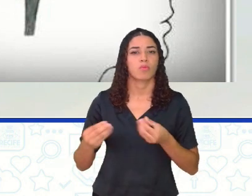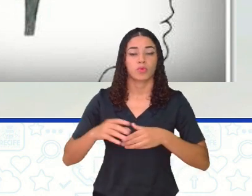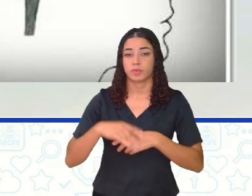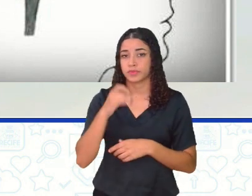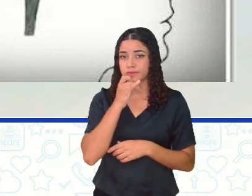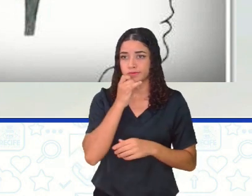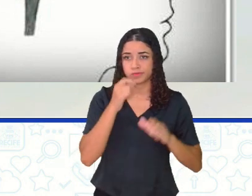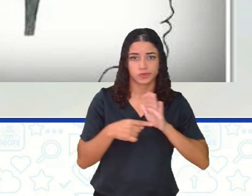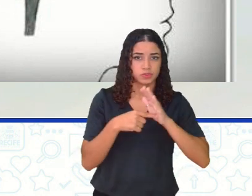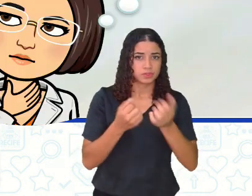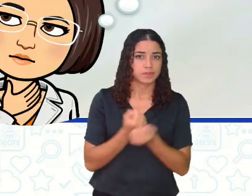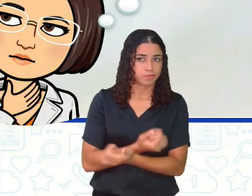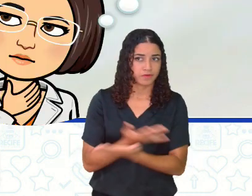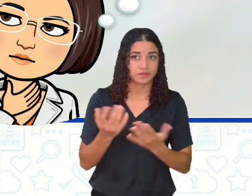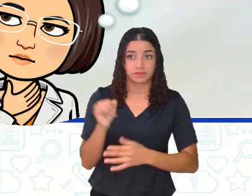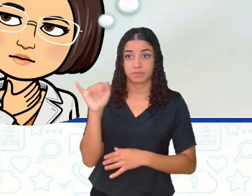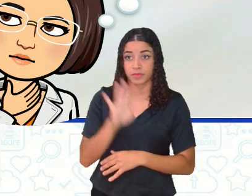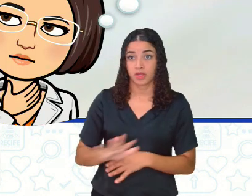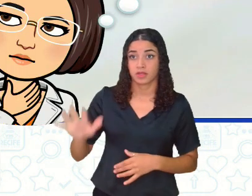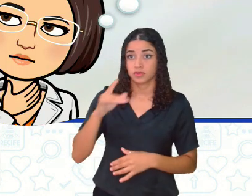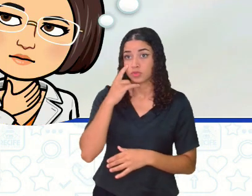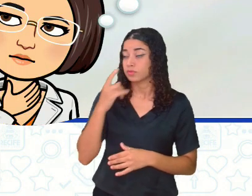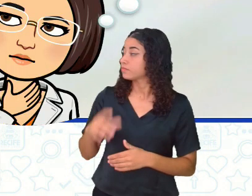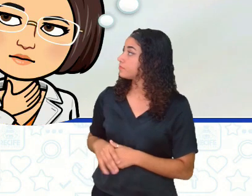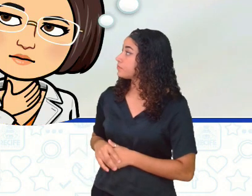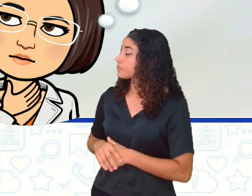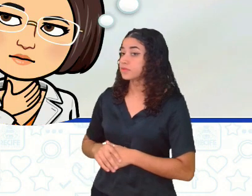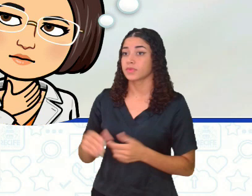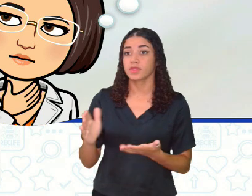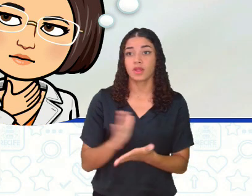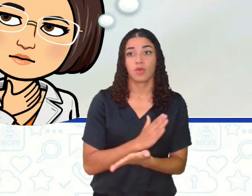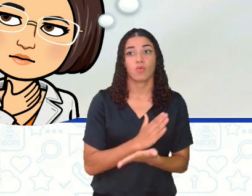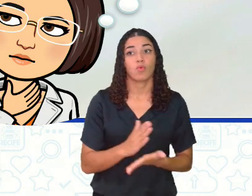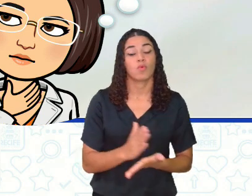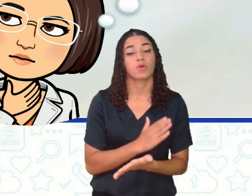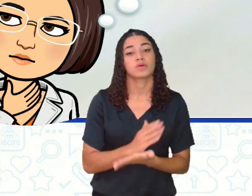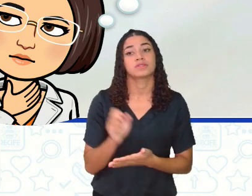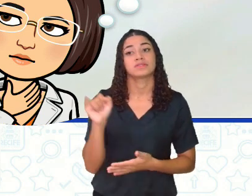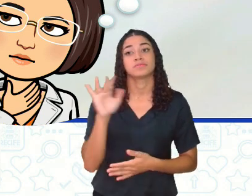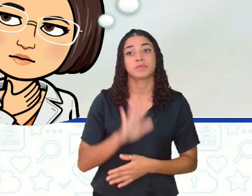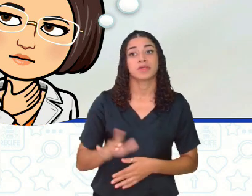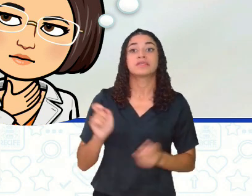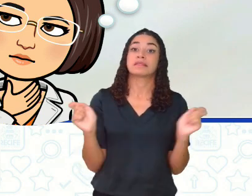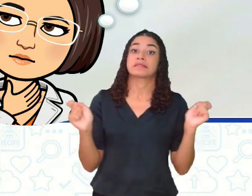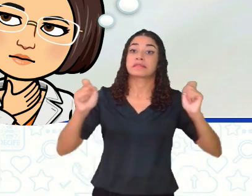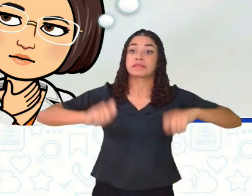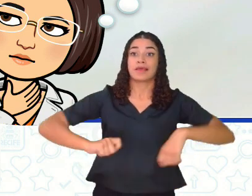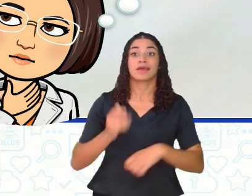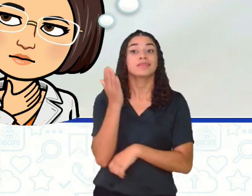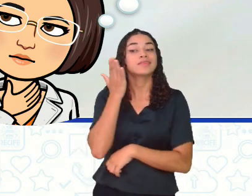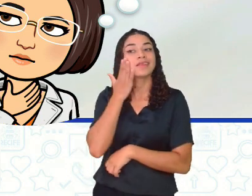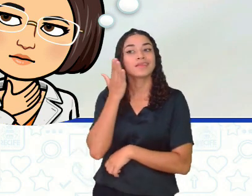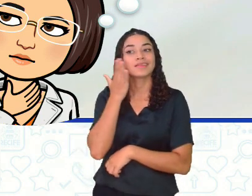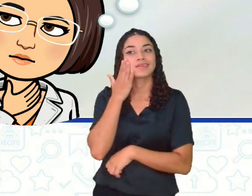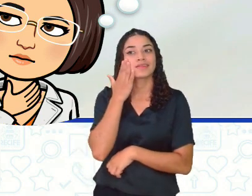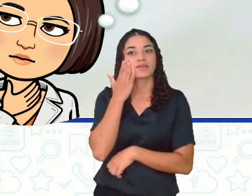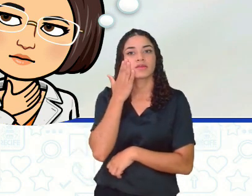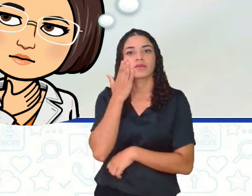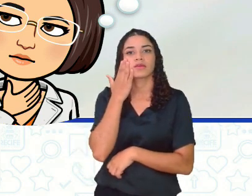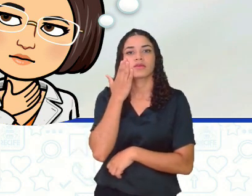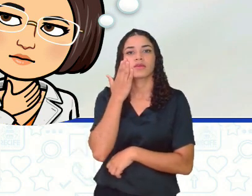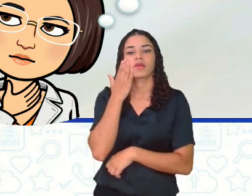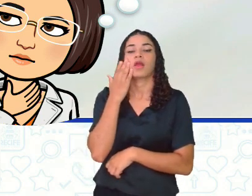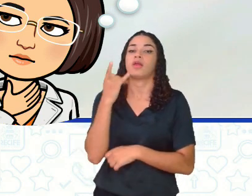Eu trouxe aqui para vocês uma imagem, né? Algumas imagens que a gente vai entender bem. Então, existe aí uma